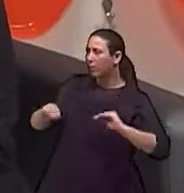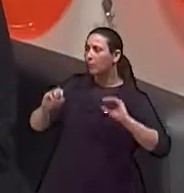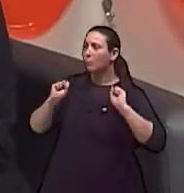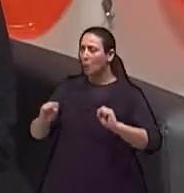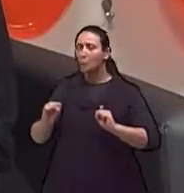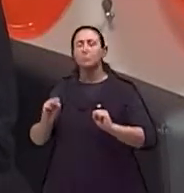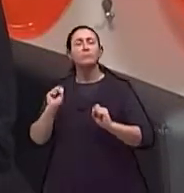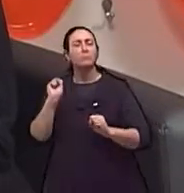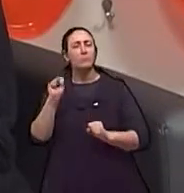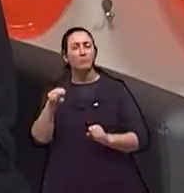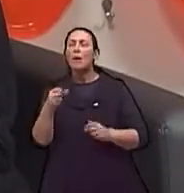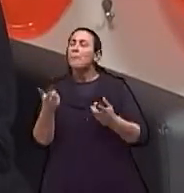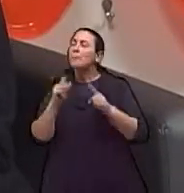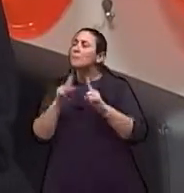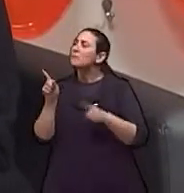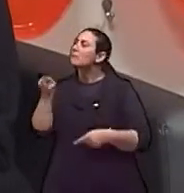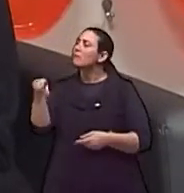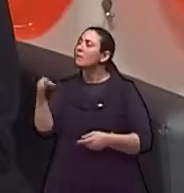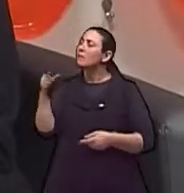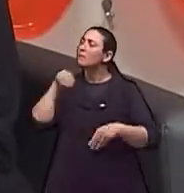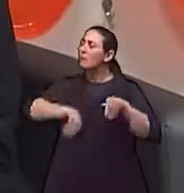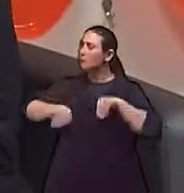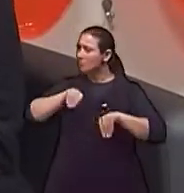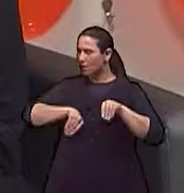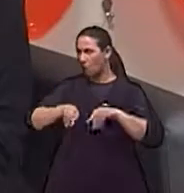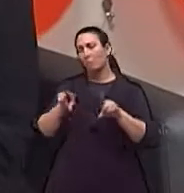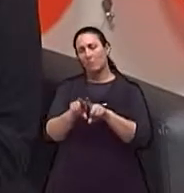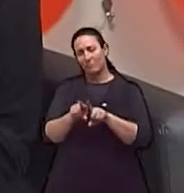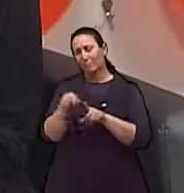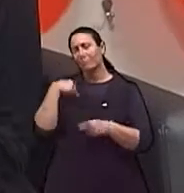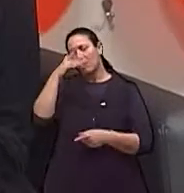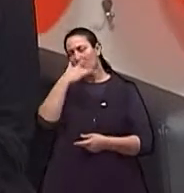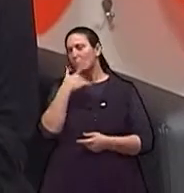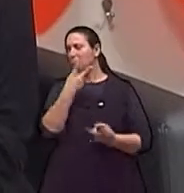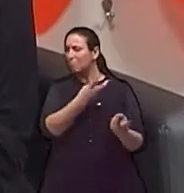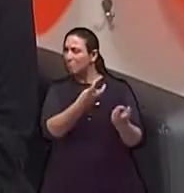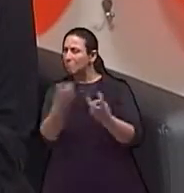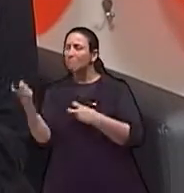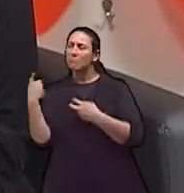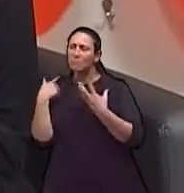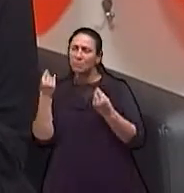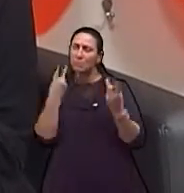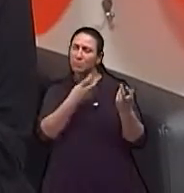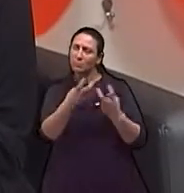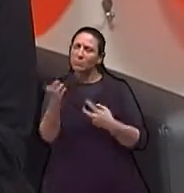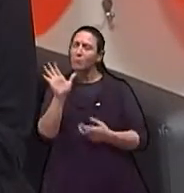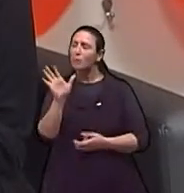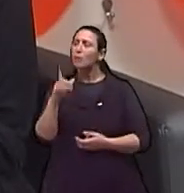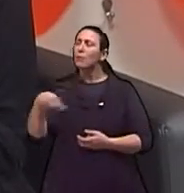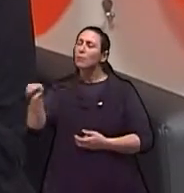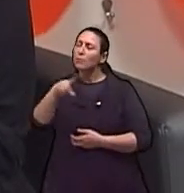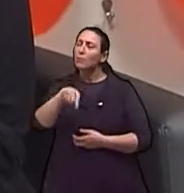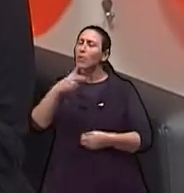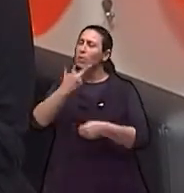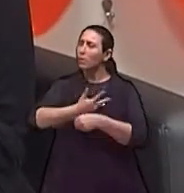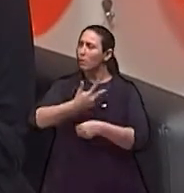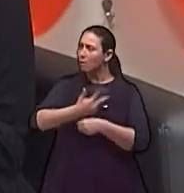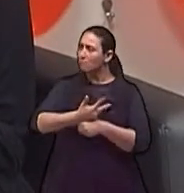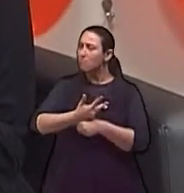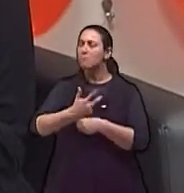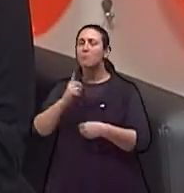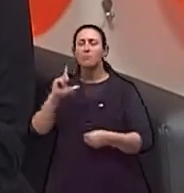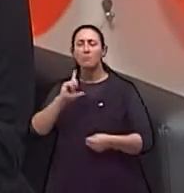depressão na terceira idade vamos pegar isso esse que eu acho bem comum pelo que eu observo idosos que vão se